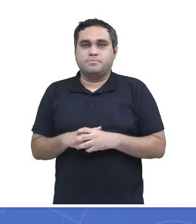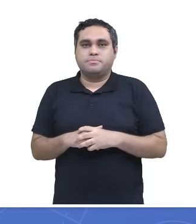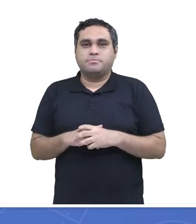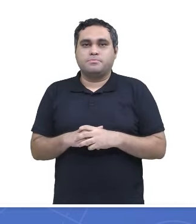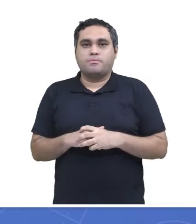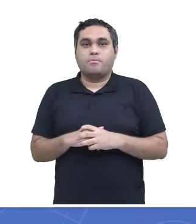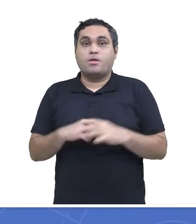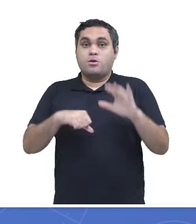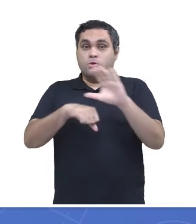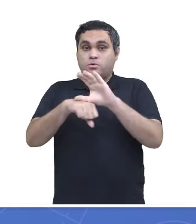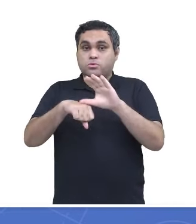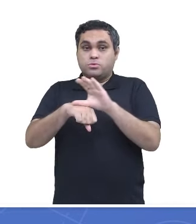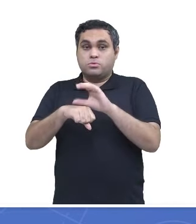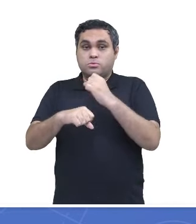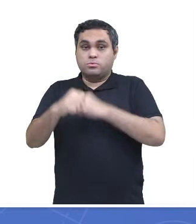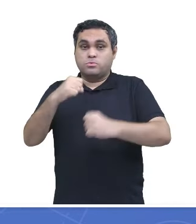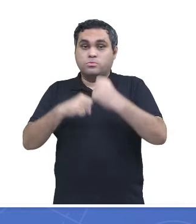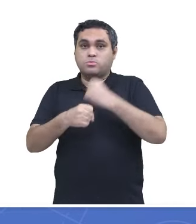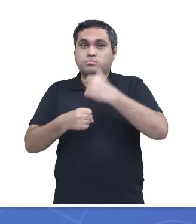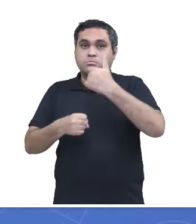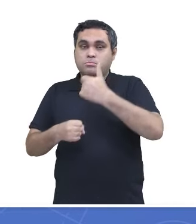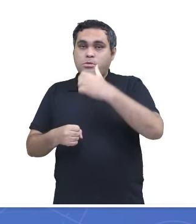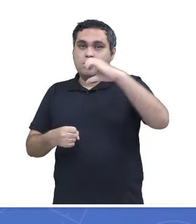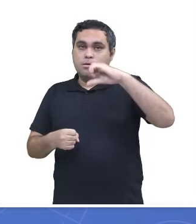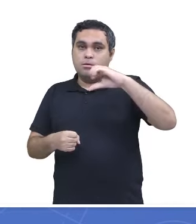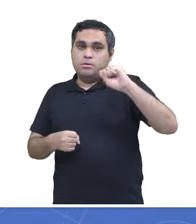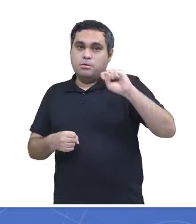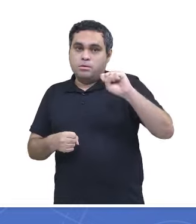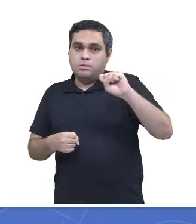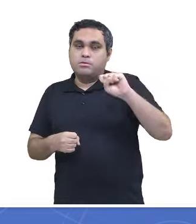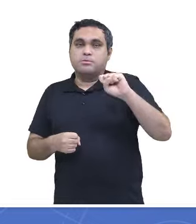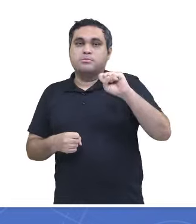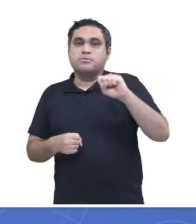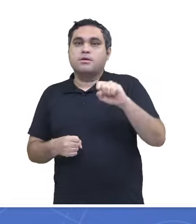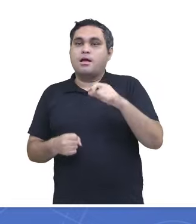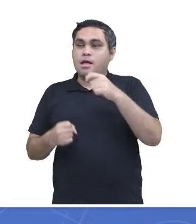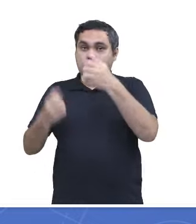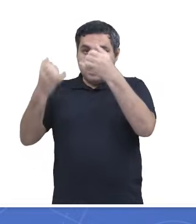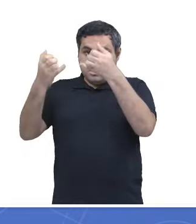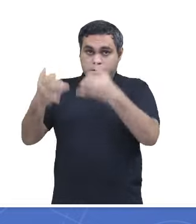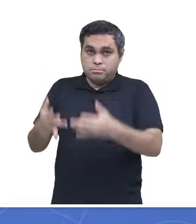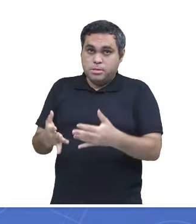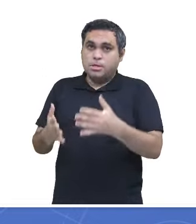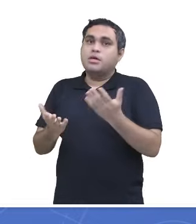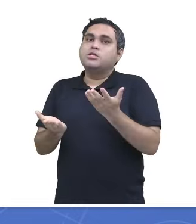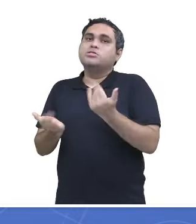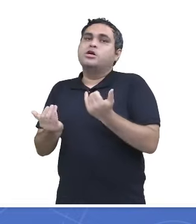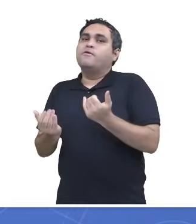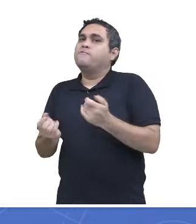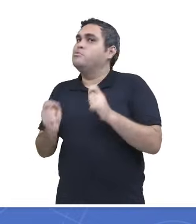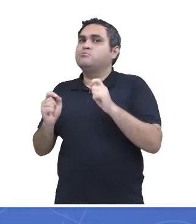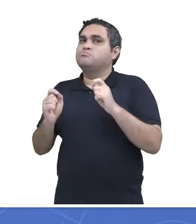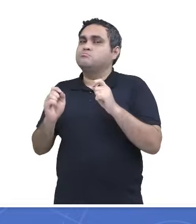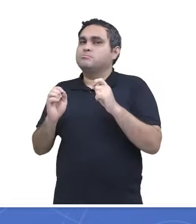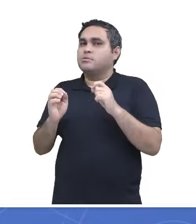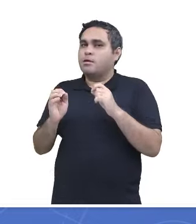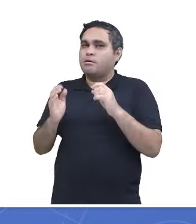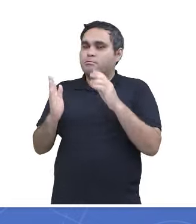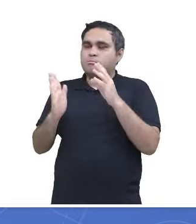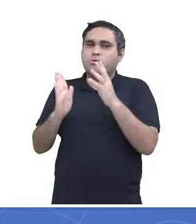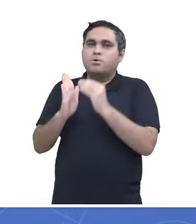de 88 e a condição de juventude. Como é que a Constituição trata a questão da juventude? Há